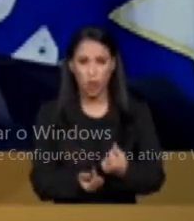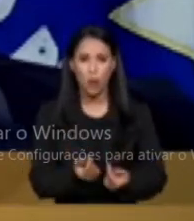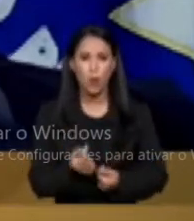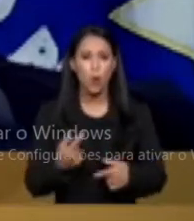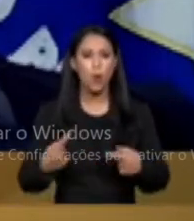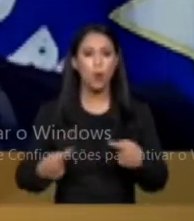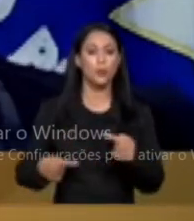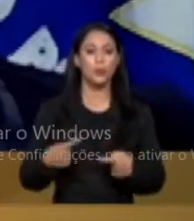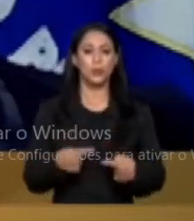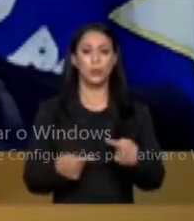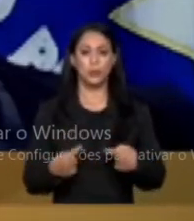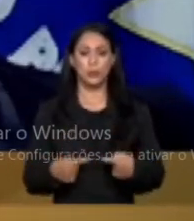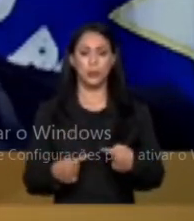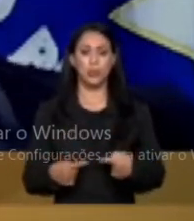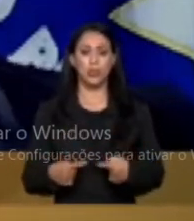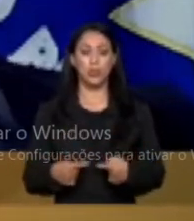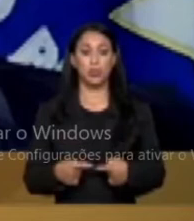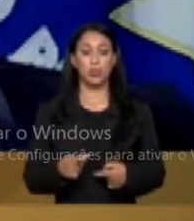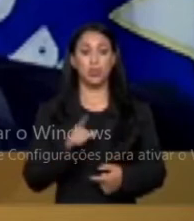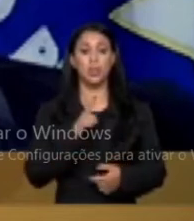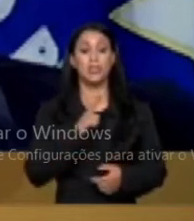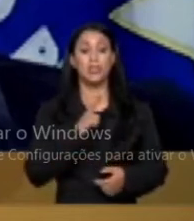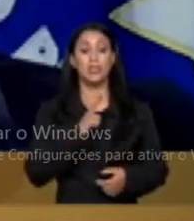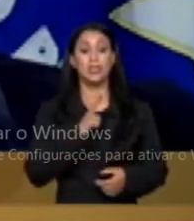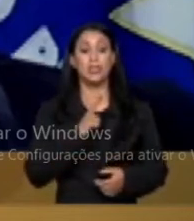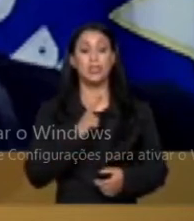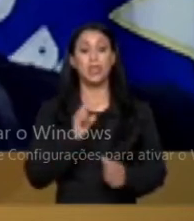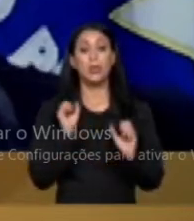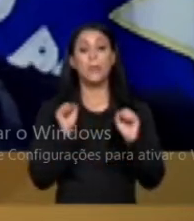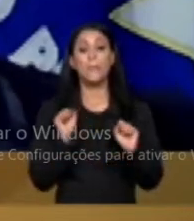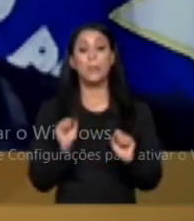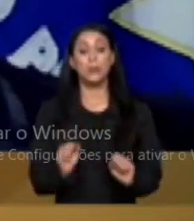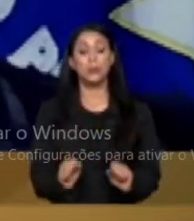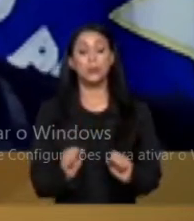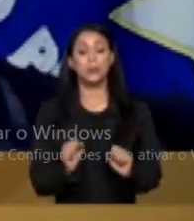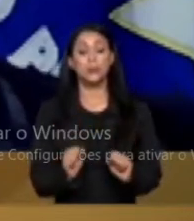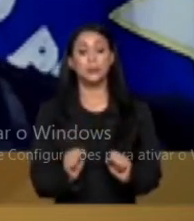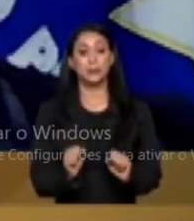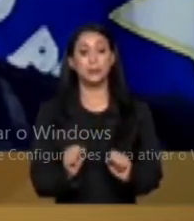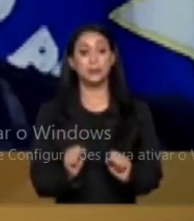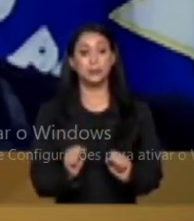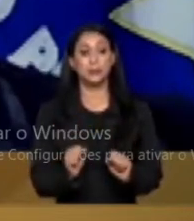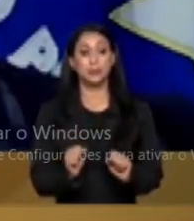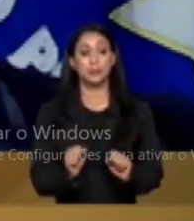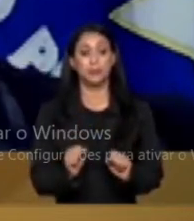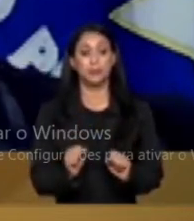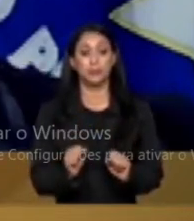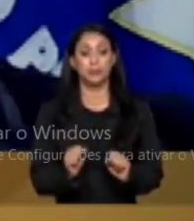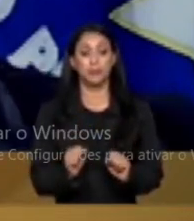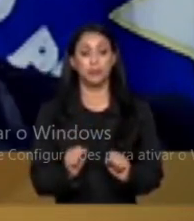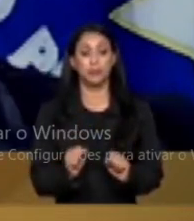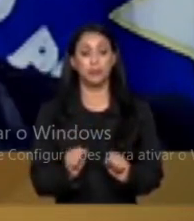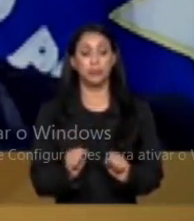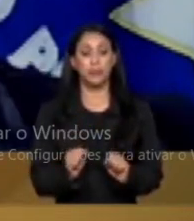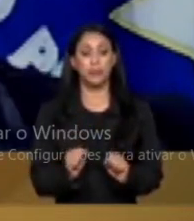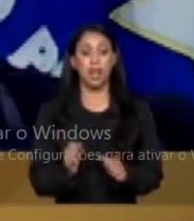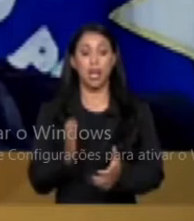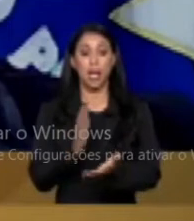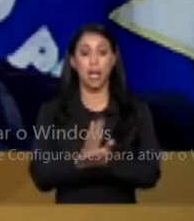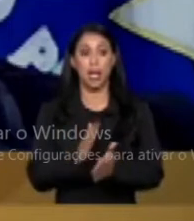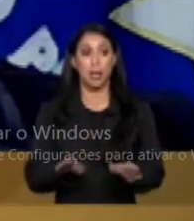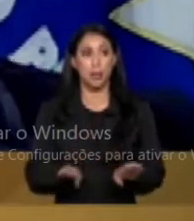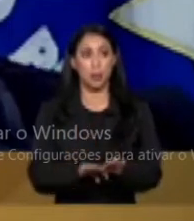poder político de quem detém maior poder para romper com a